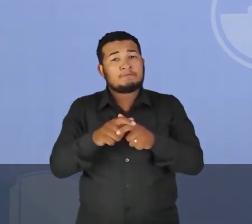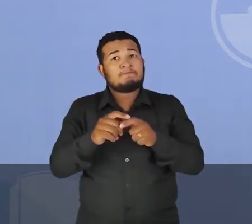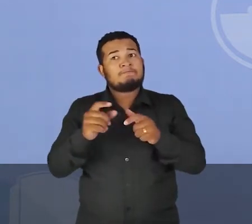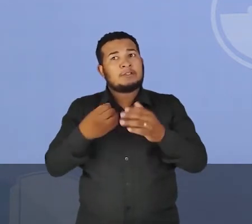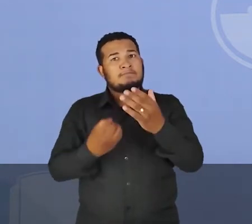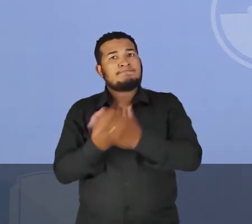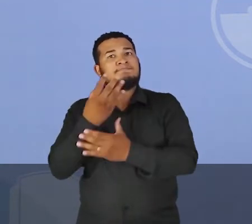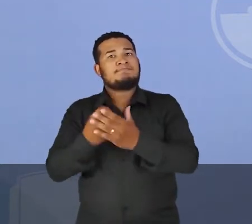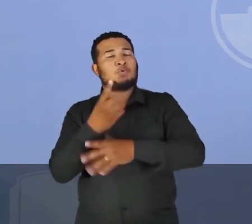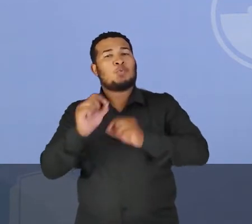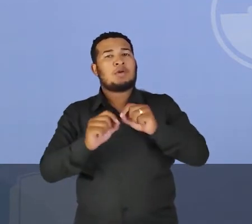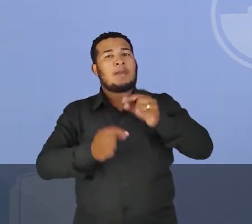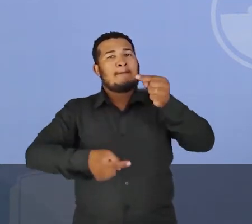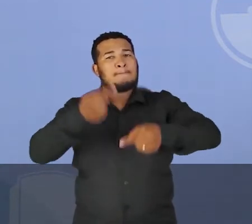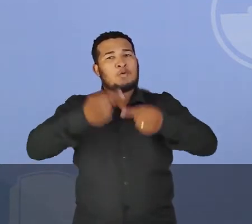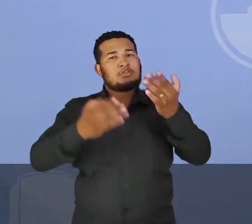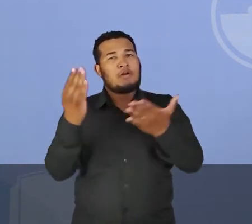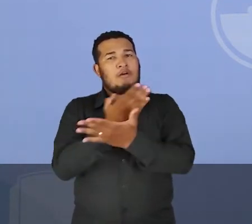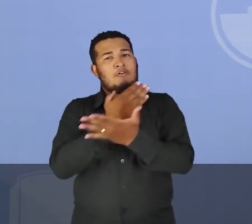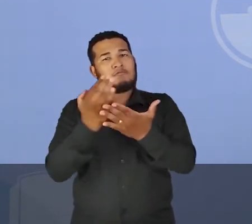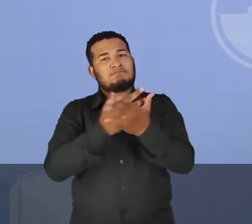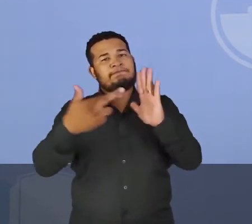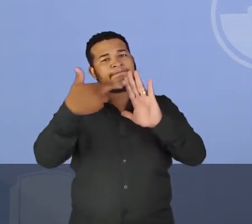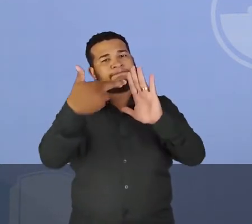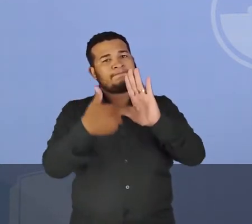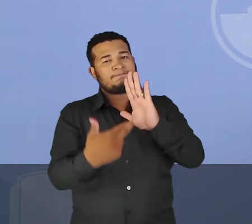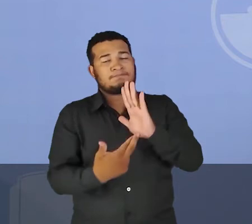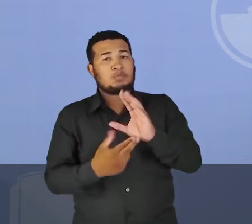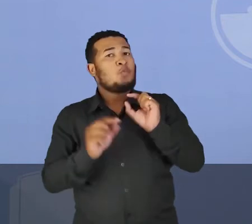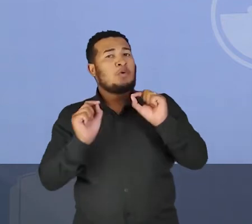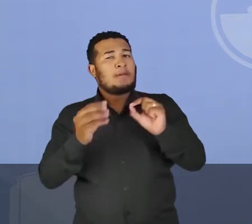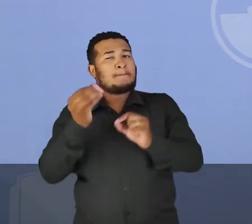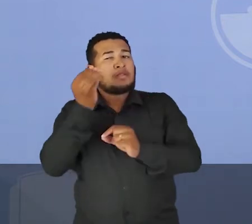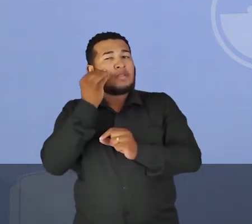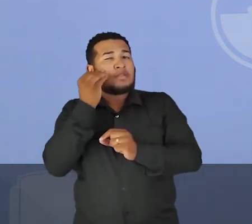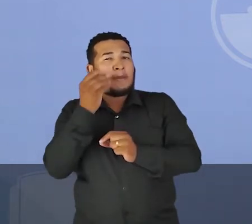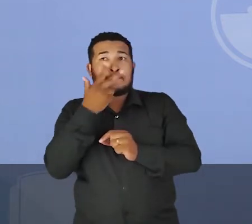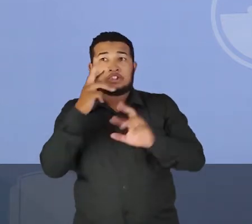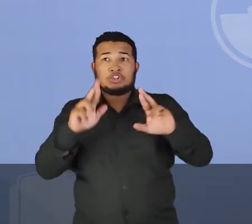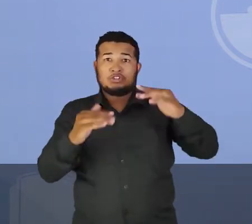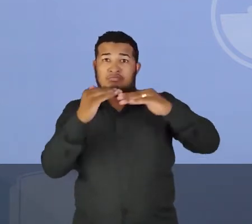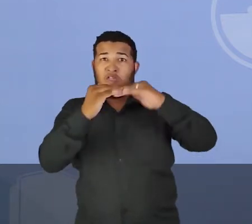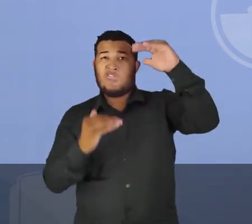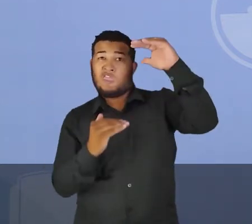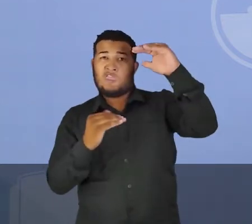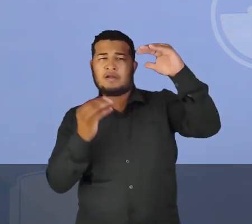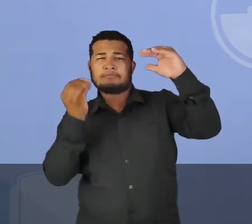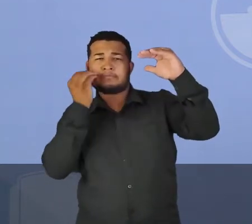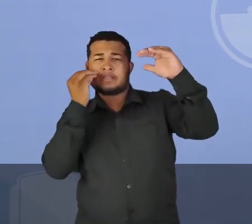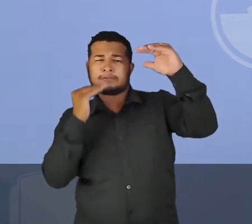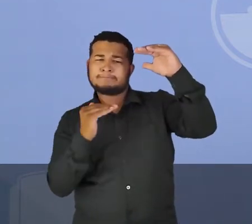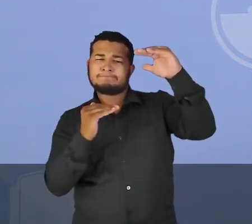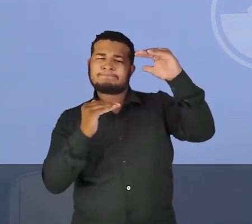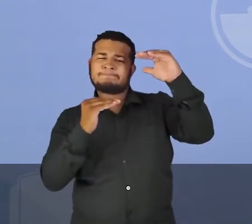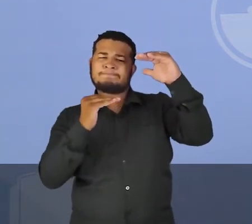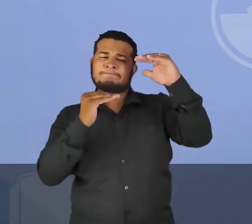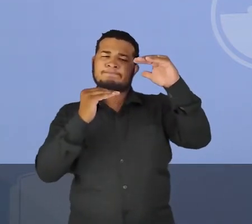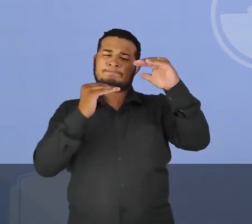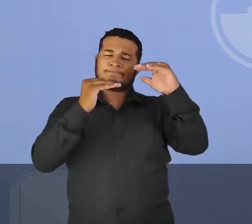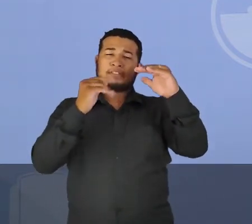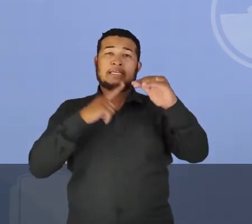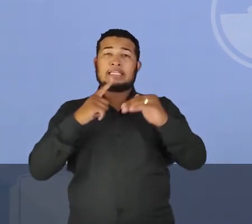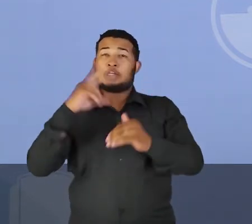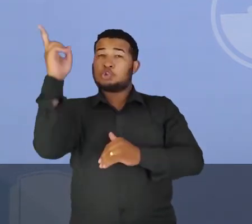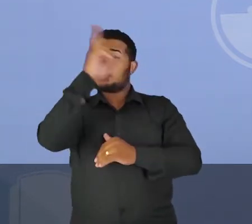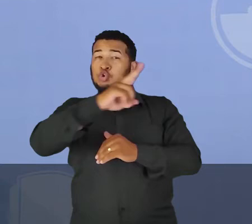ações afirmativas, que têm o objetivo de minimizar essas desigualdades, que foram acumuladas